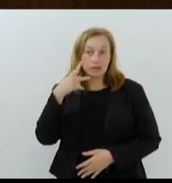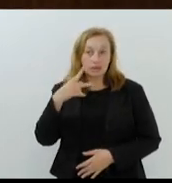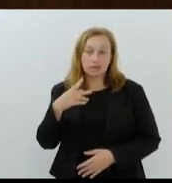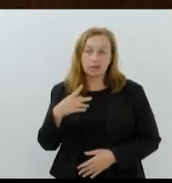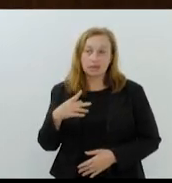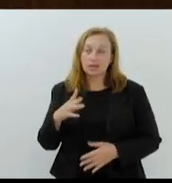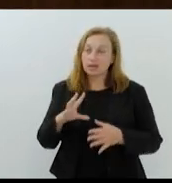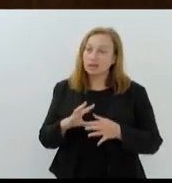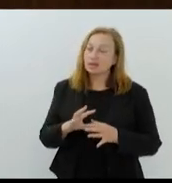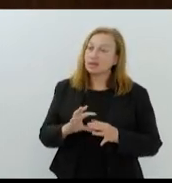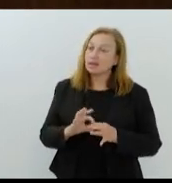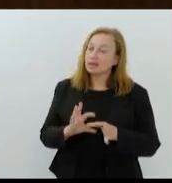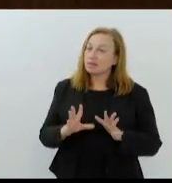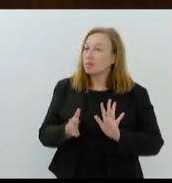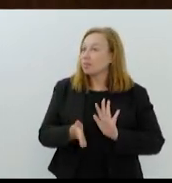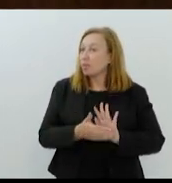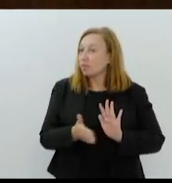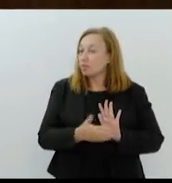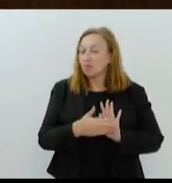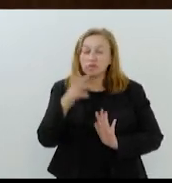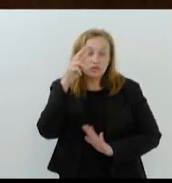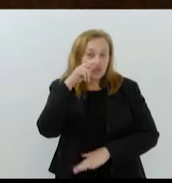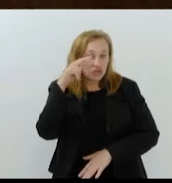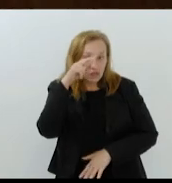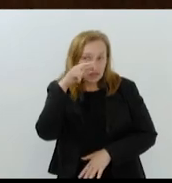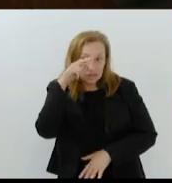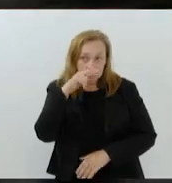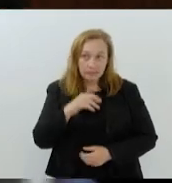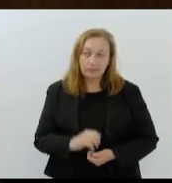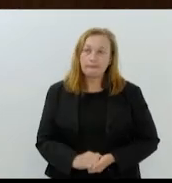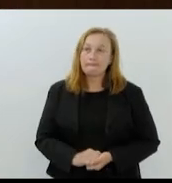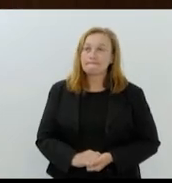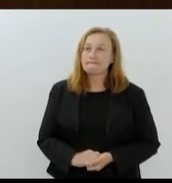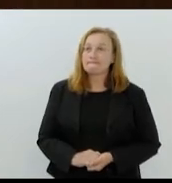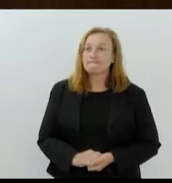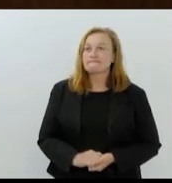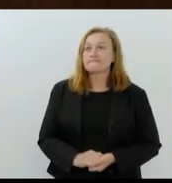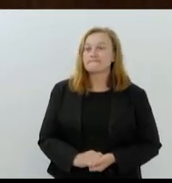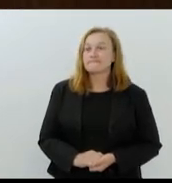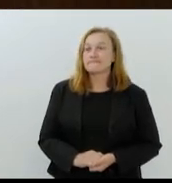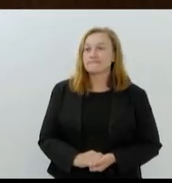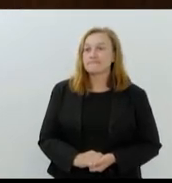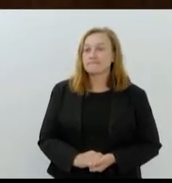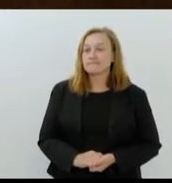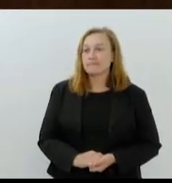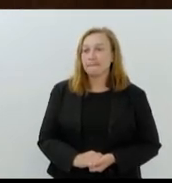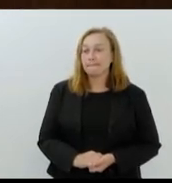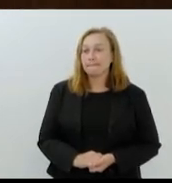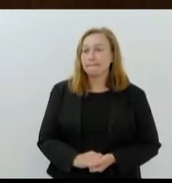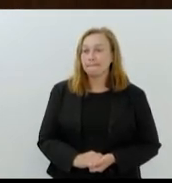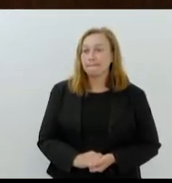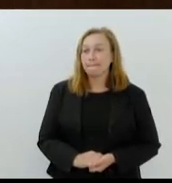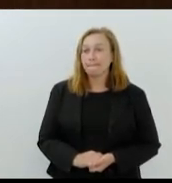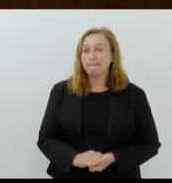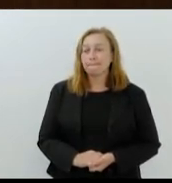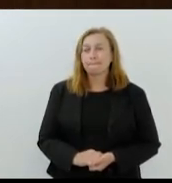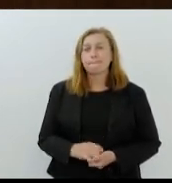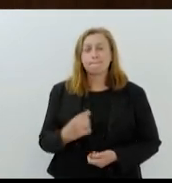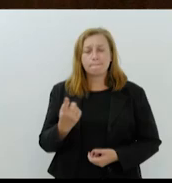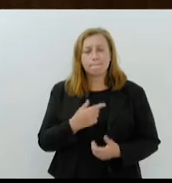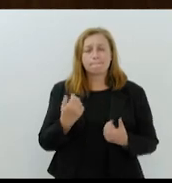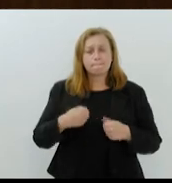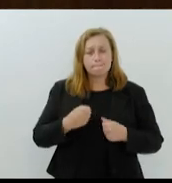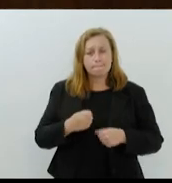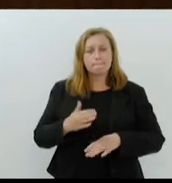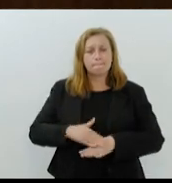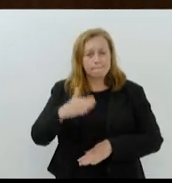permite propor, fiscalizar e ser canal de demanda. E o que nós mais